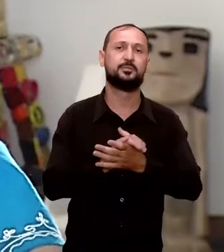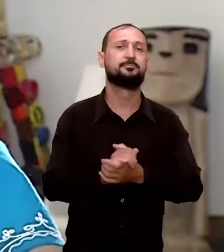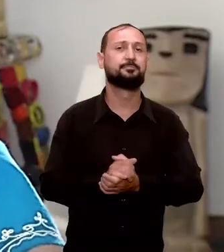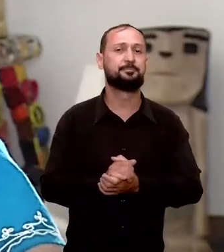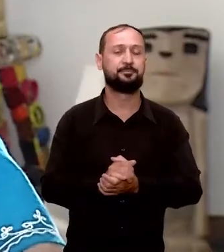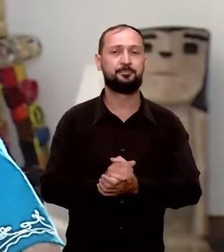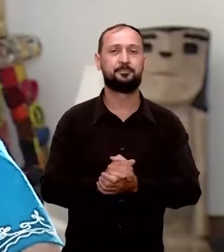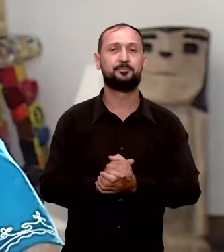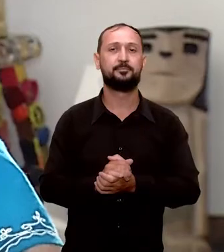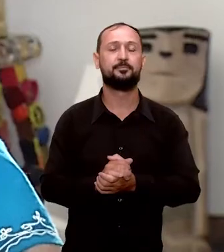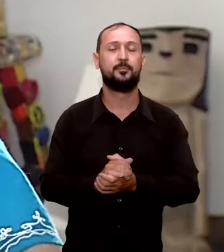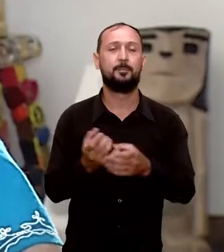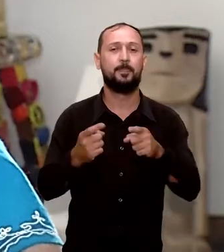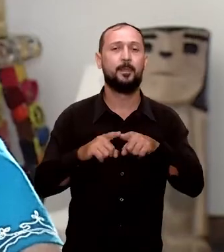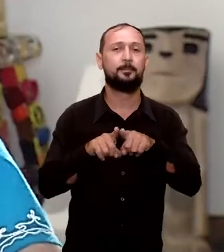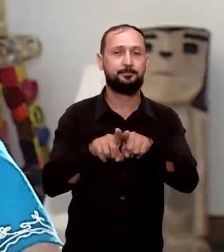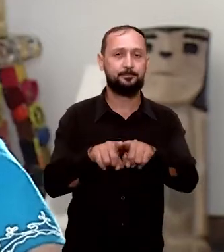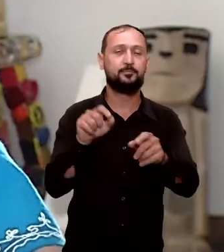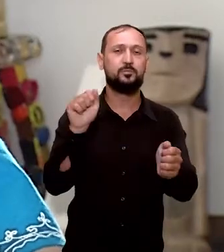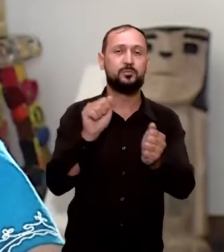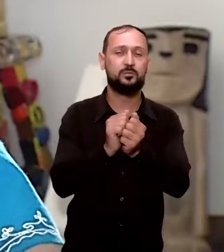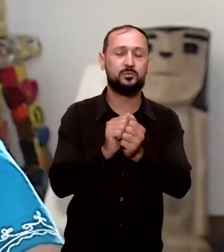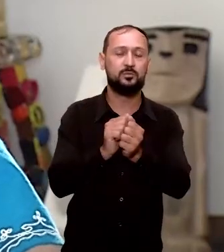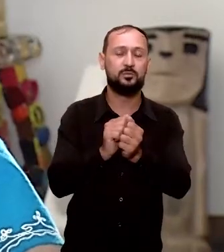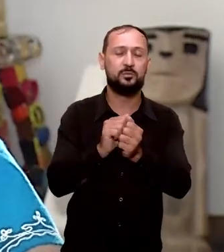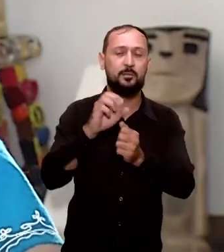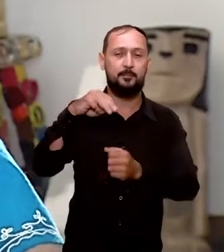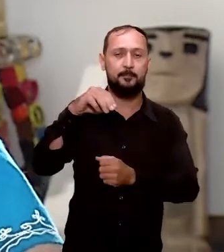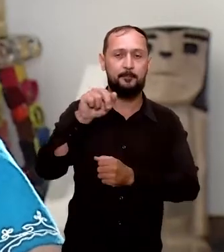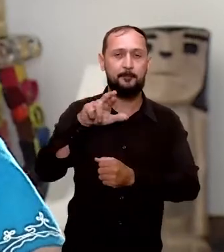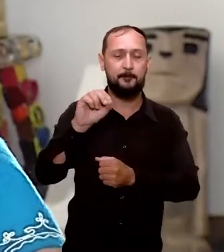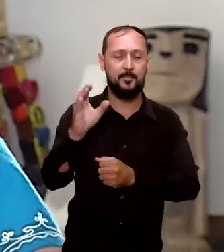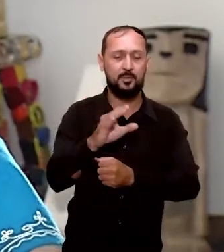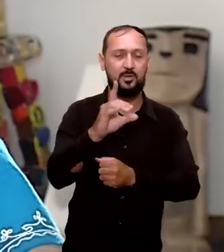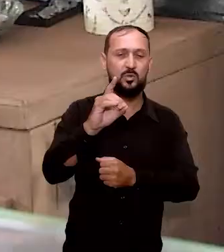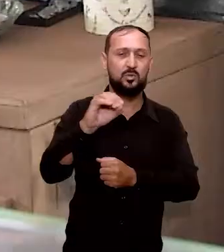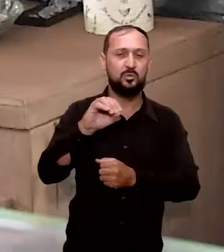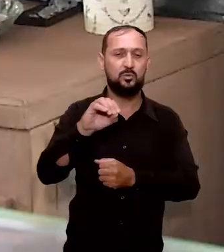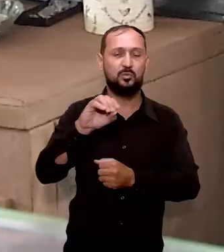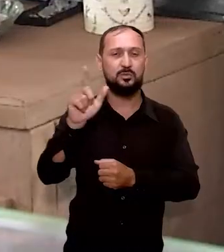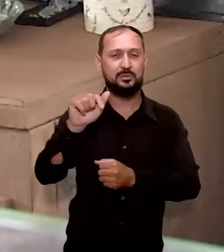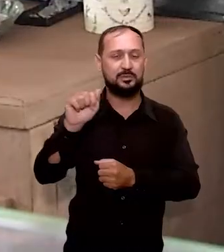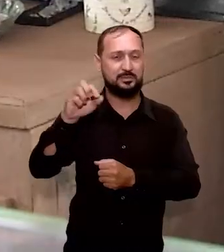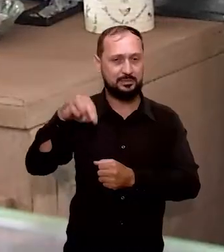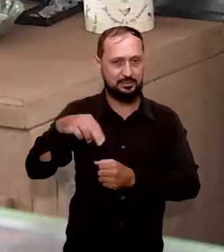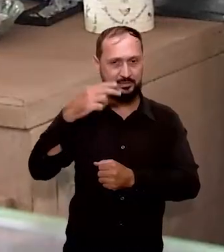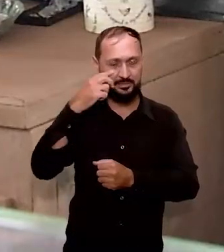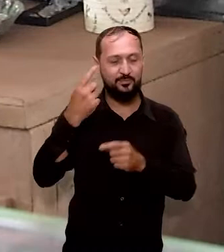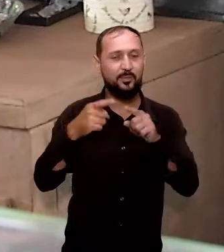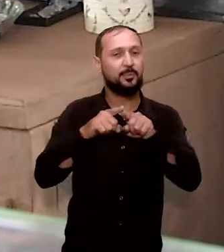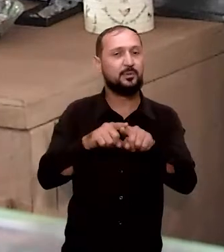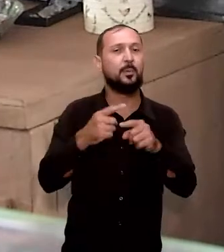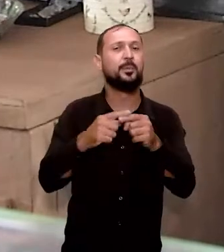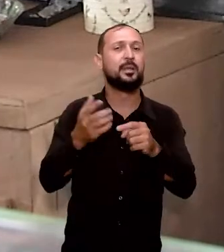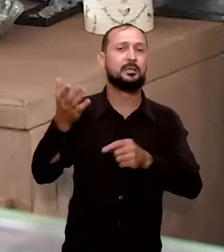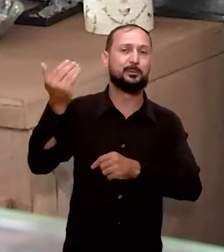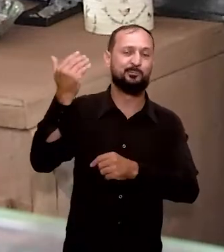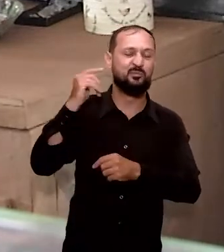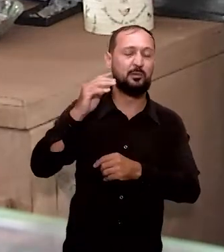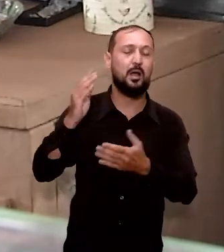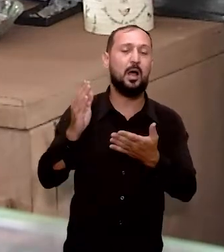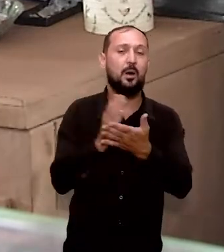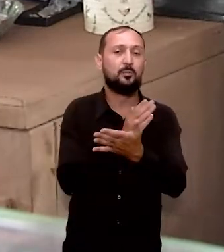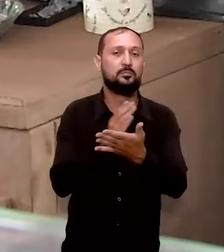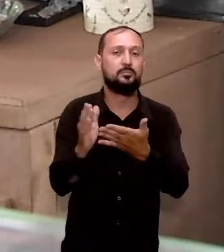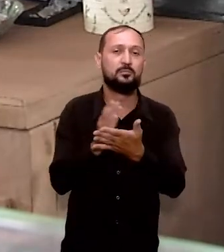Campo Grande, e em parceria com a Galeria Mara Dozan. Foi uma experiência muito boa mesmo, porque as